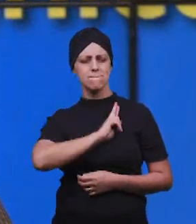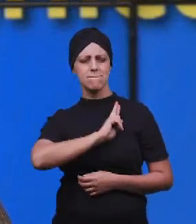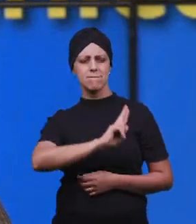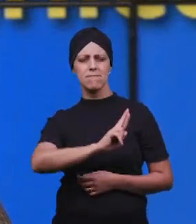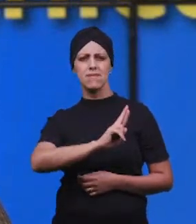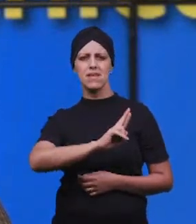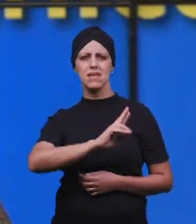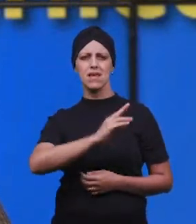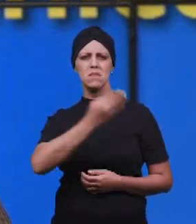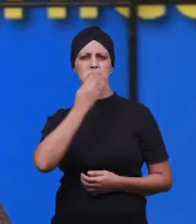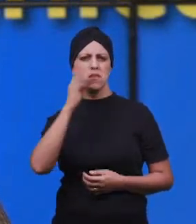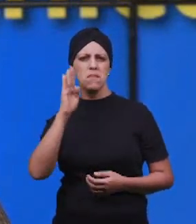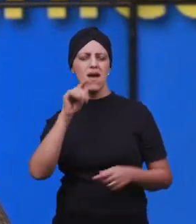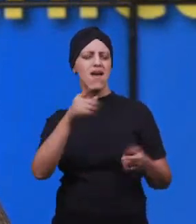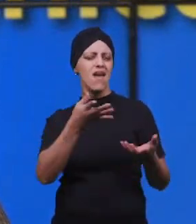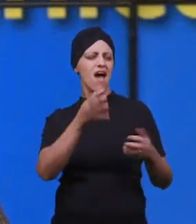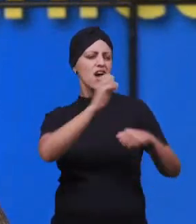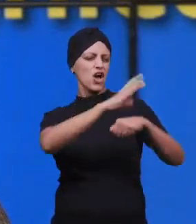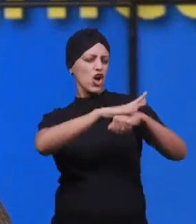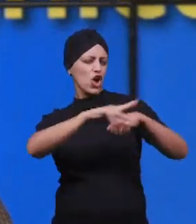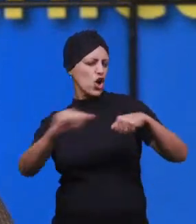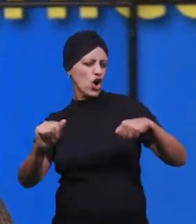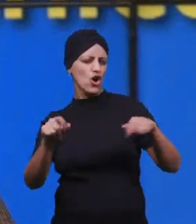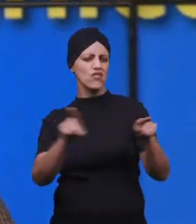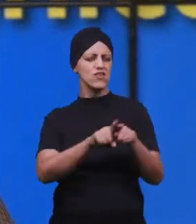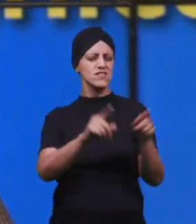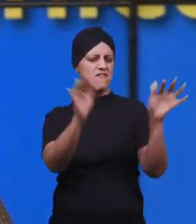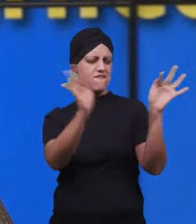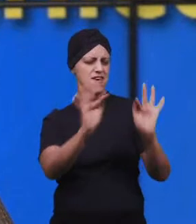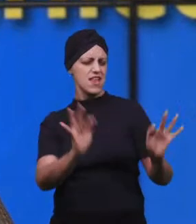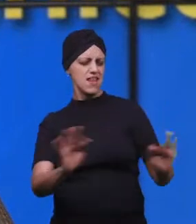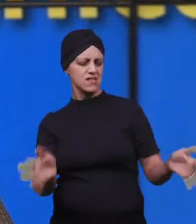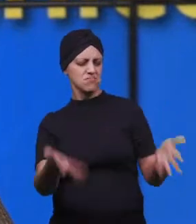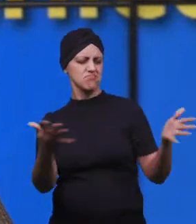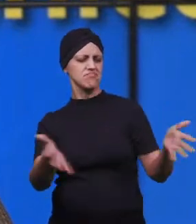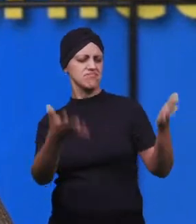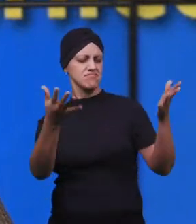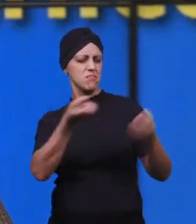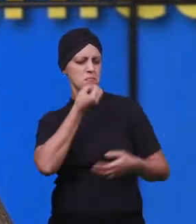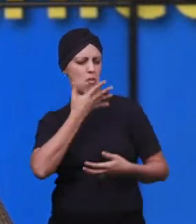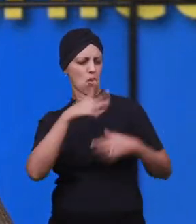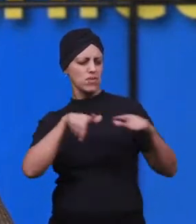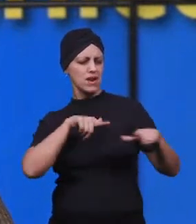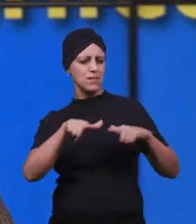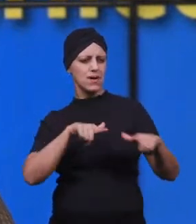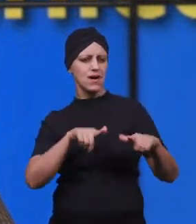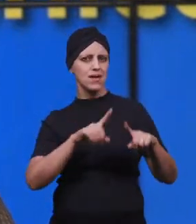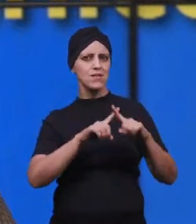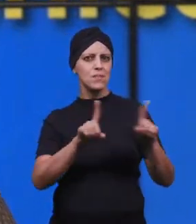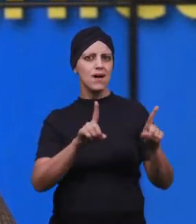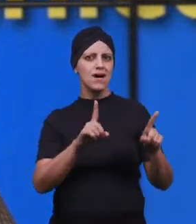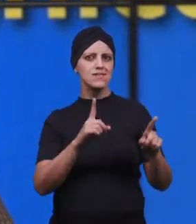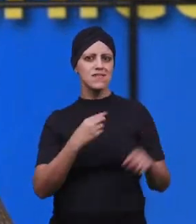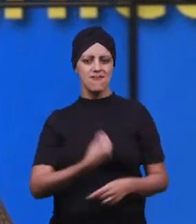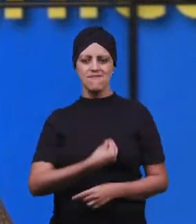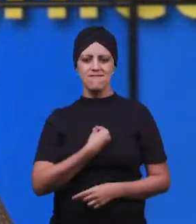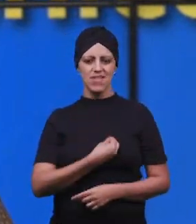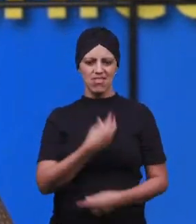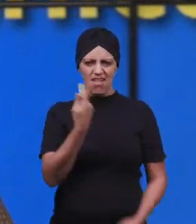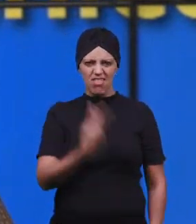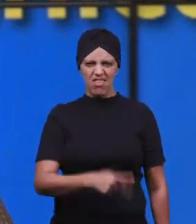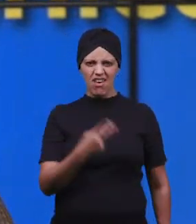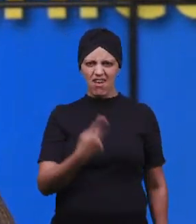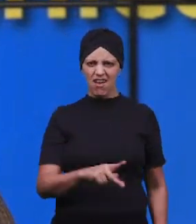os religiosos, eles prometem mesmo cura, religiosidade, prosperidade, bons empregos, mas a nossa vida, ela tem que